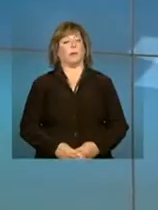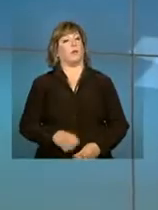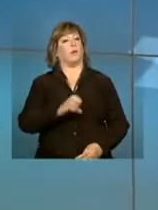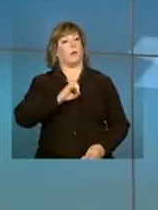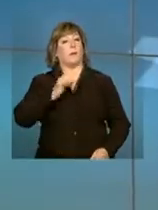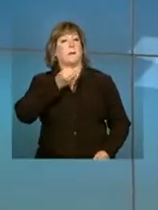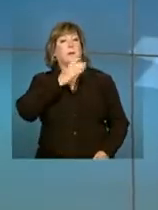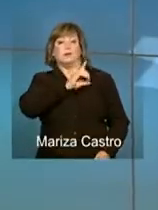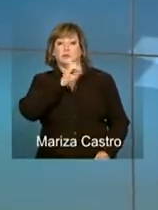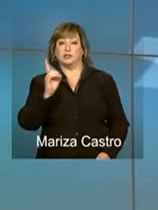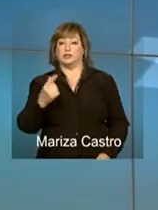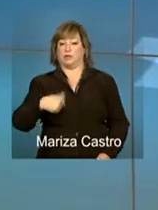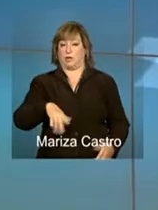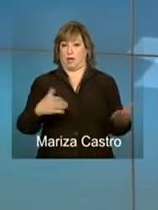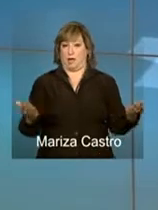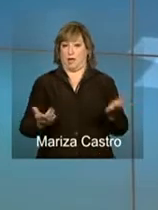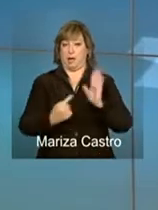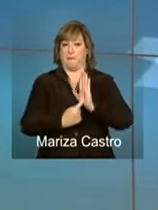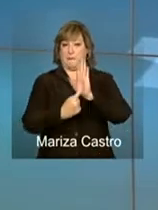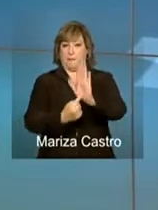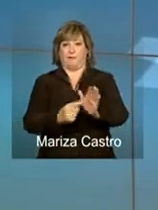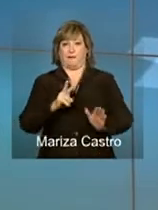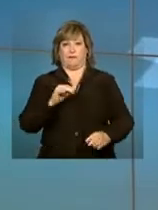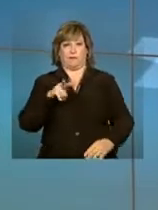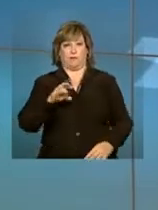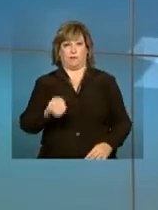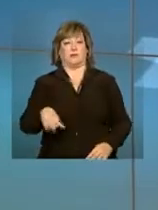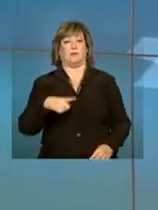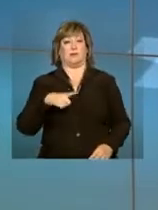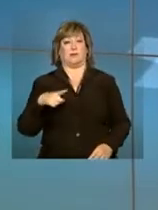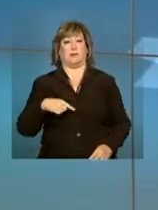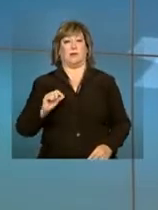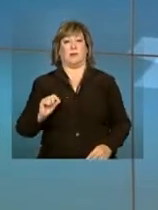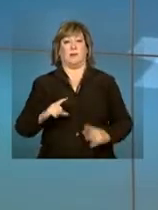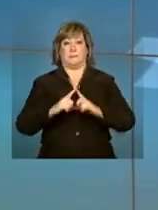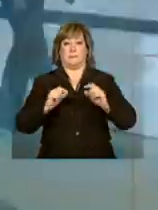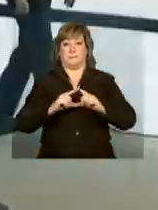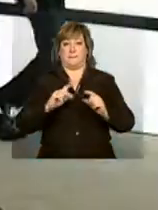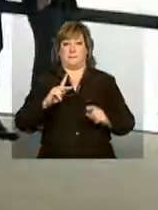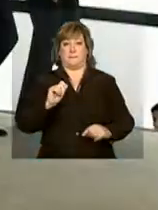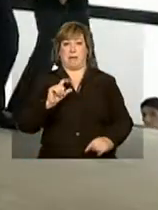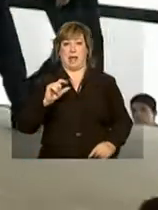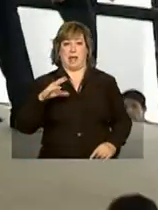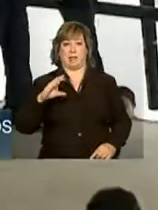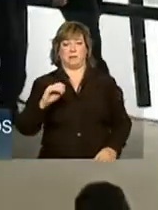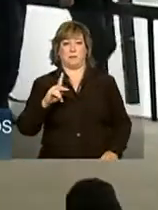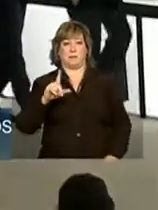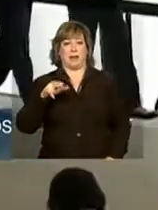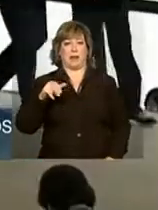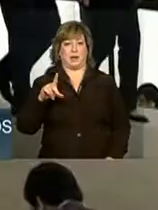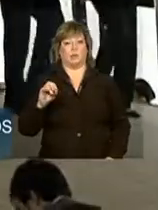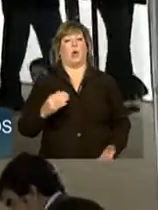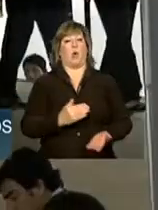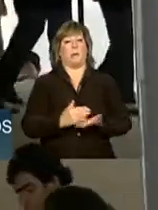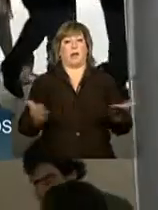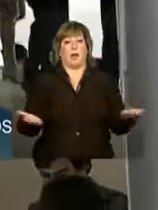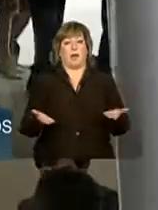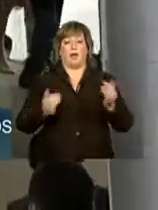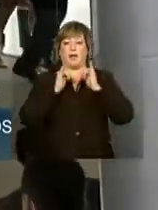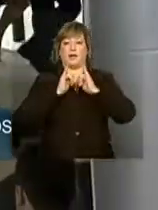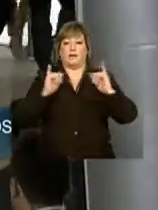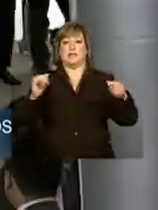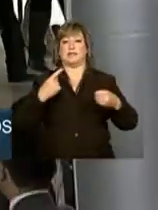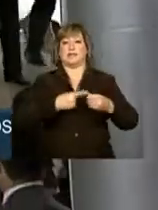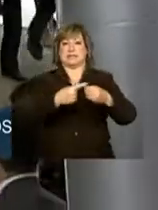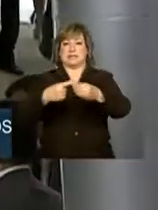Olá, bom dia. Interrompemos a programação para ir ao vivo ao Palácio do Planalto. Começa agora o anúncio das